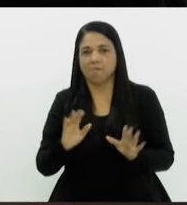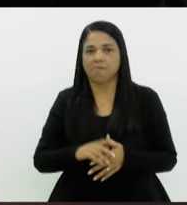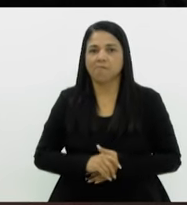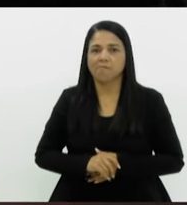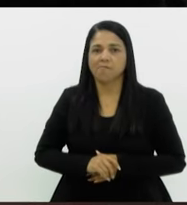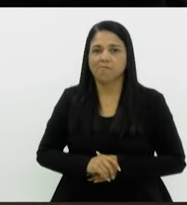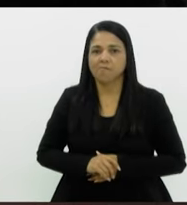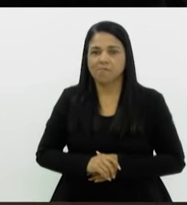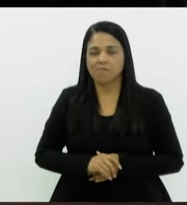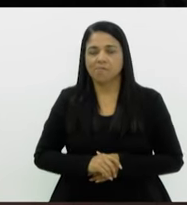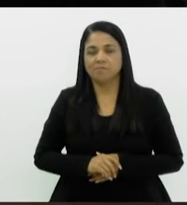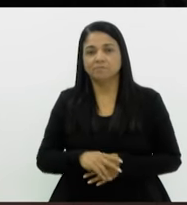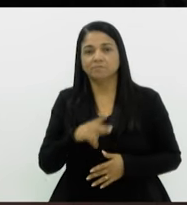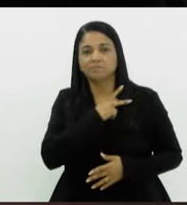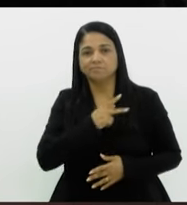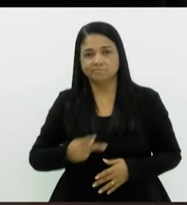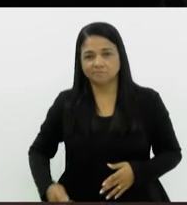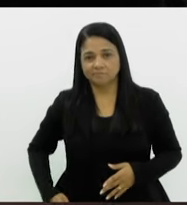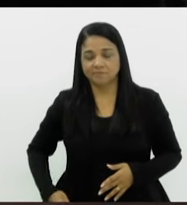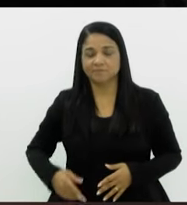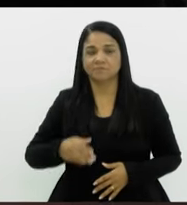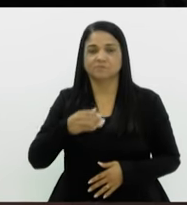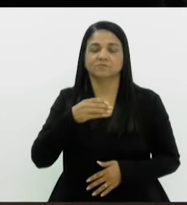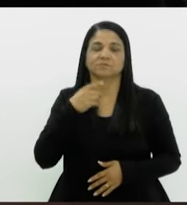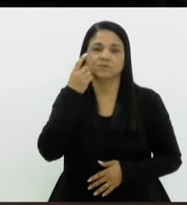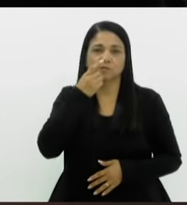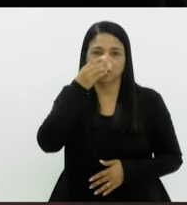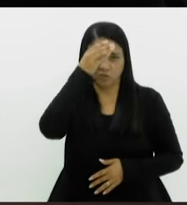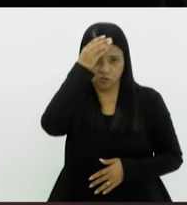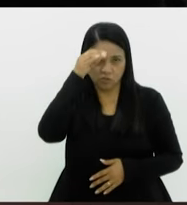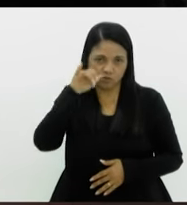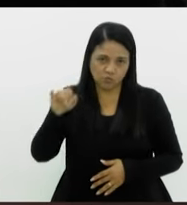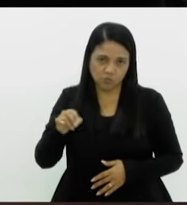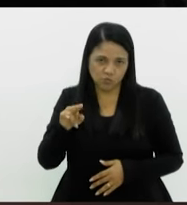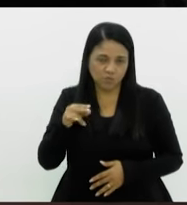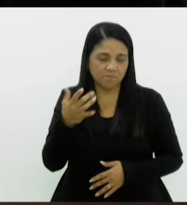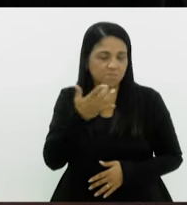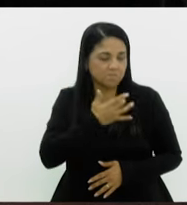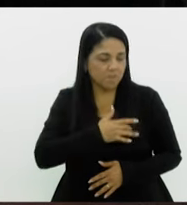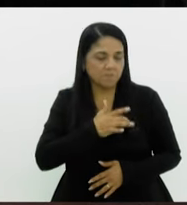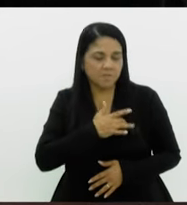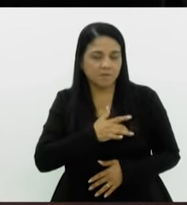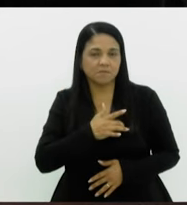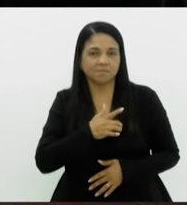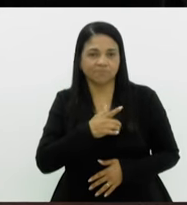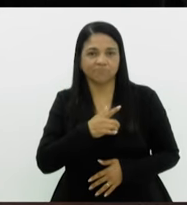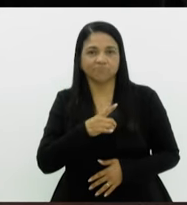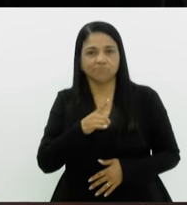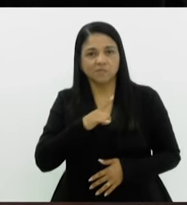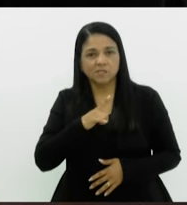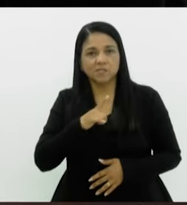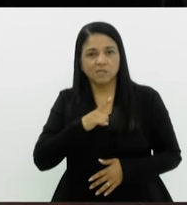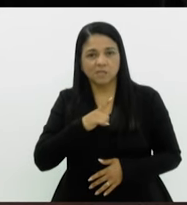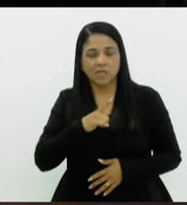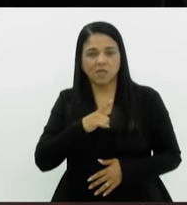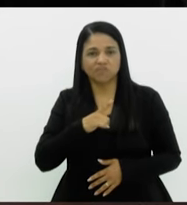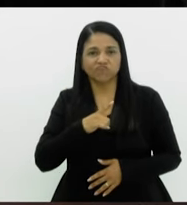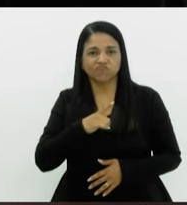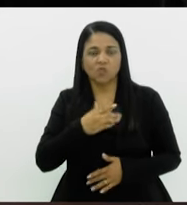Então, deputado e presidente Tiaju, é uma pena que a gente tenha um